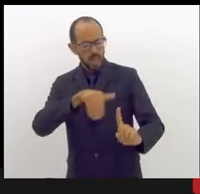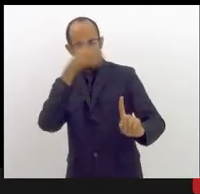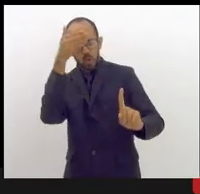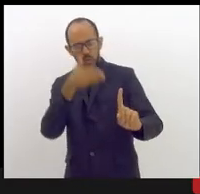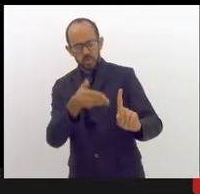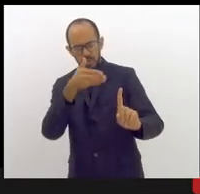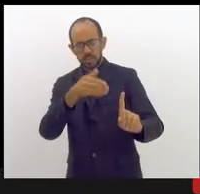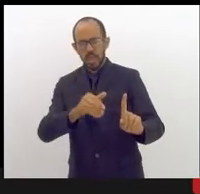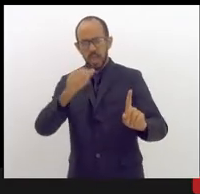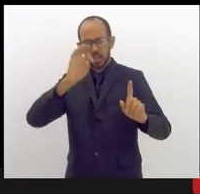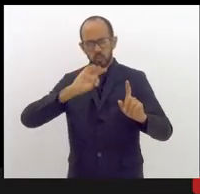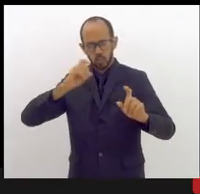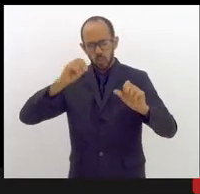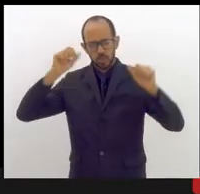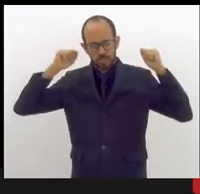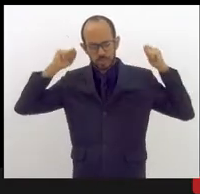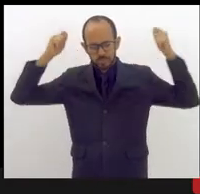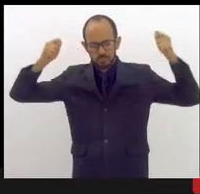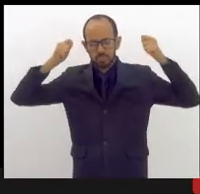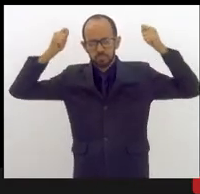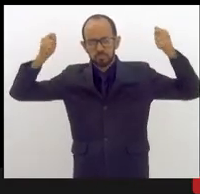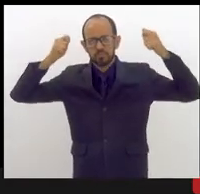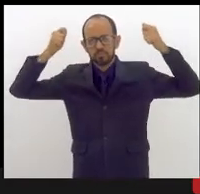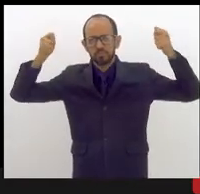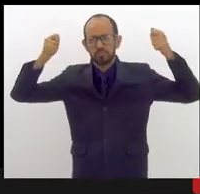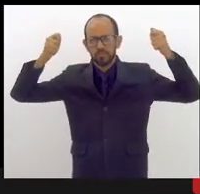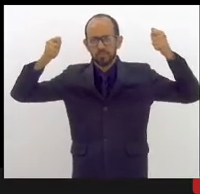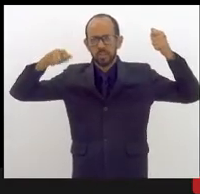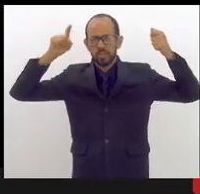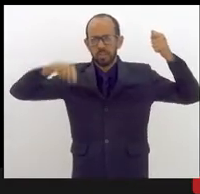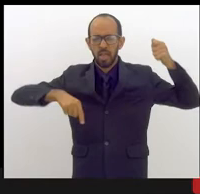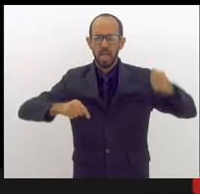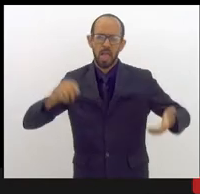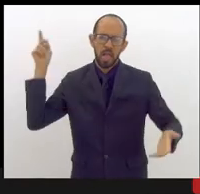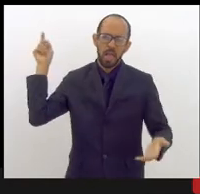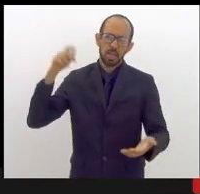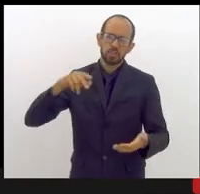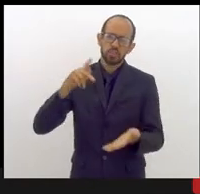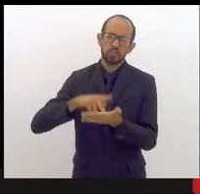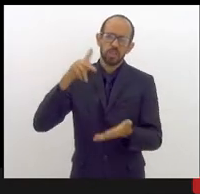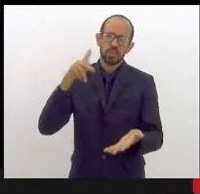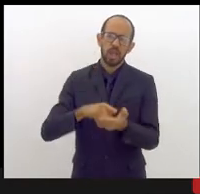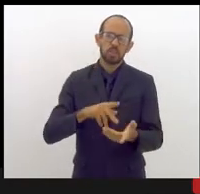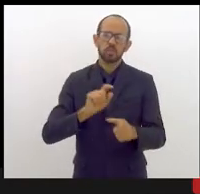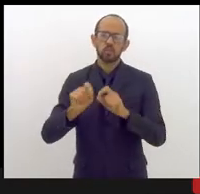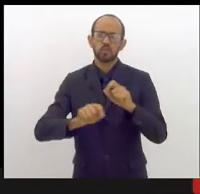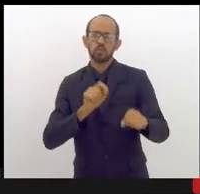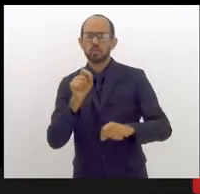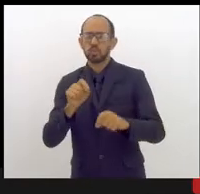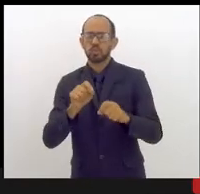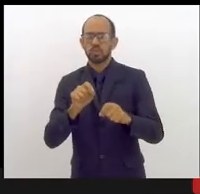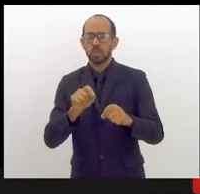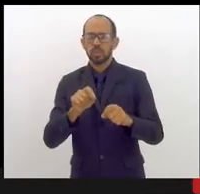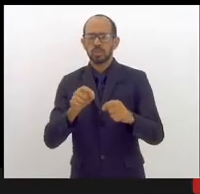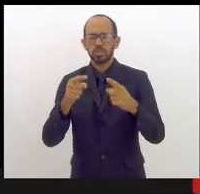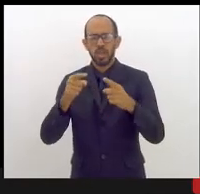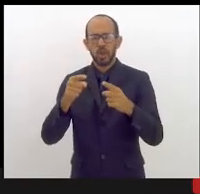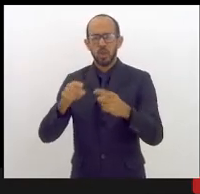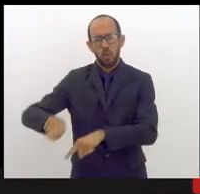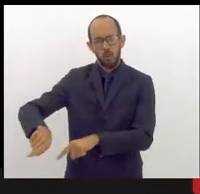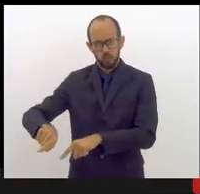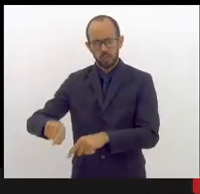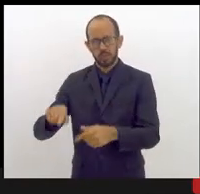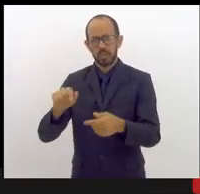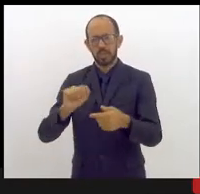Essas manifestações como manifestações legítimas de ir contra o apagamento